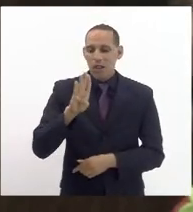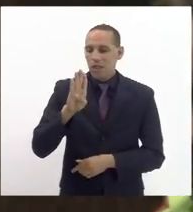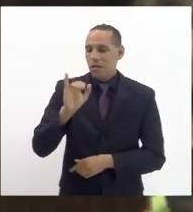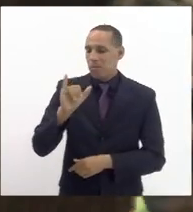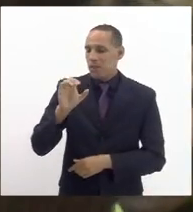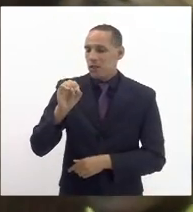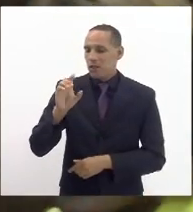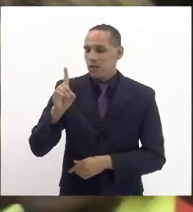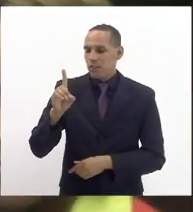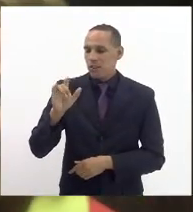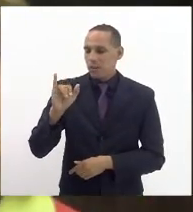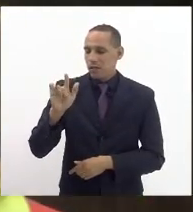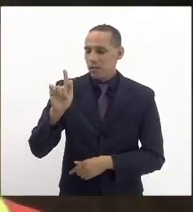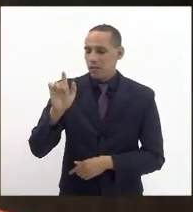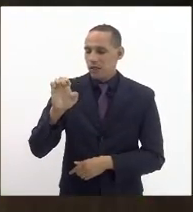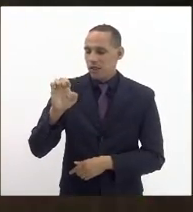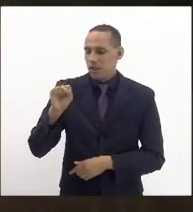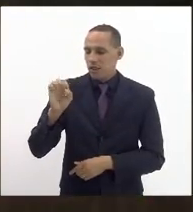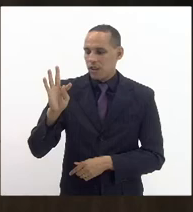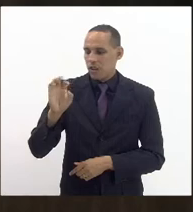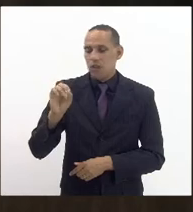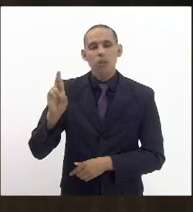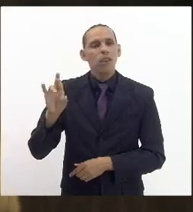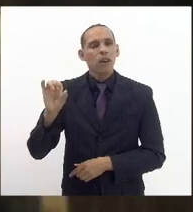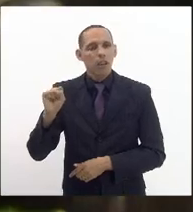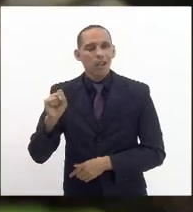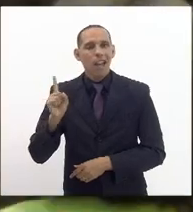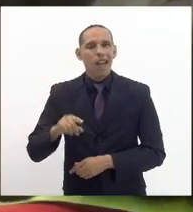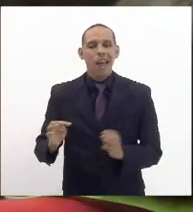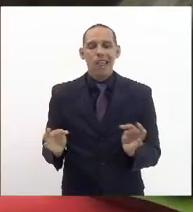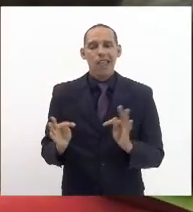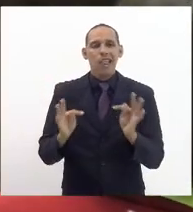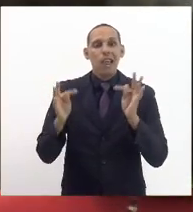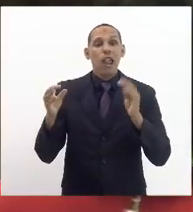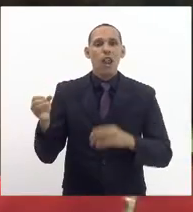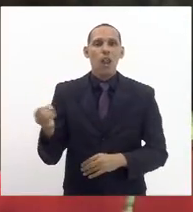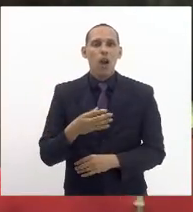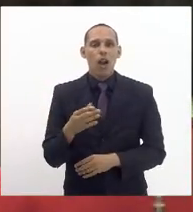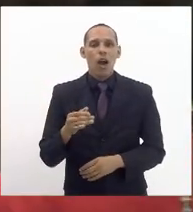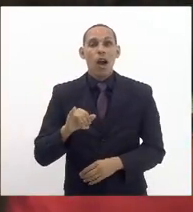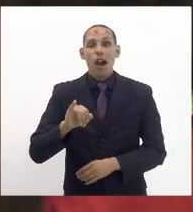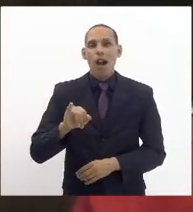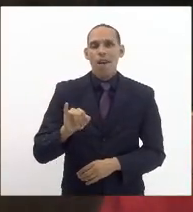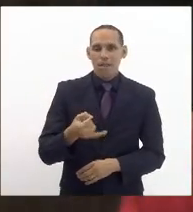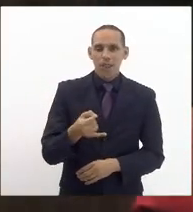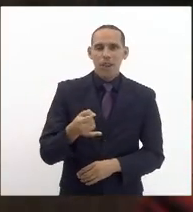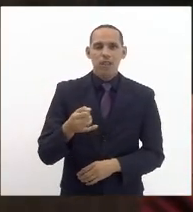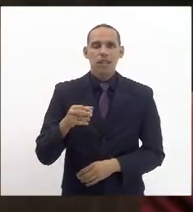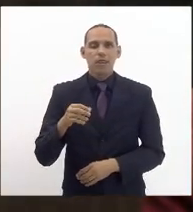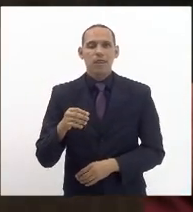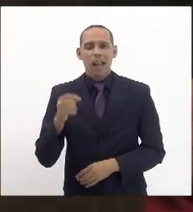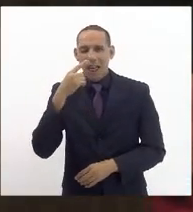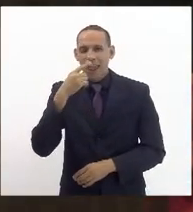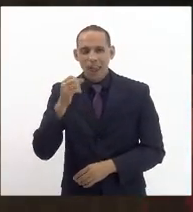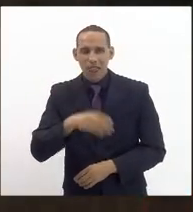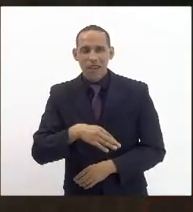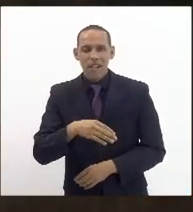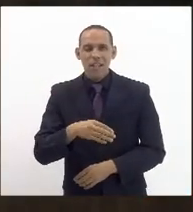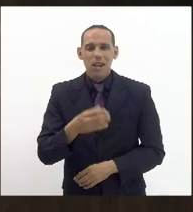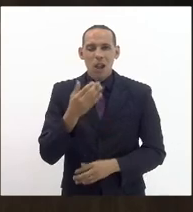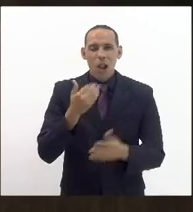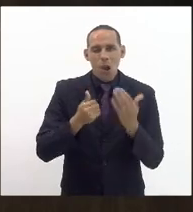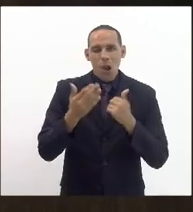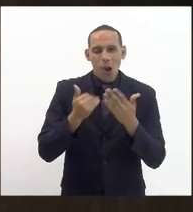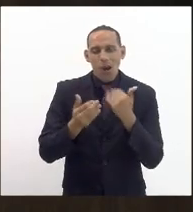são tecnologias modernas, tia Ju, que aproveitam os resíduos orgânicos de origem, que tem origem dos